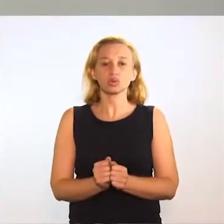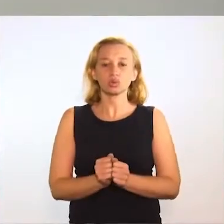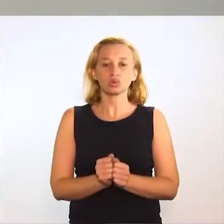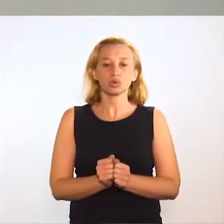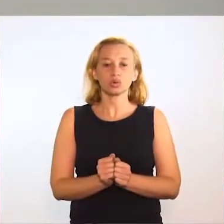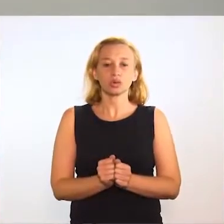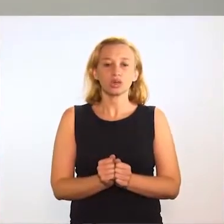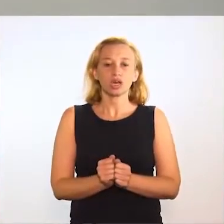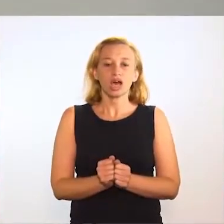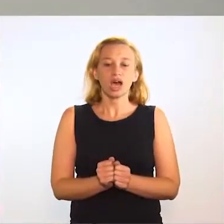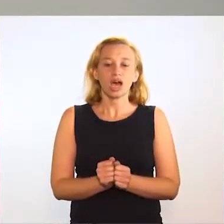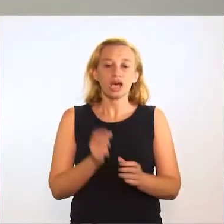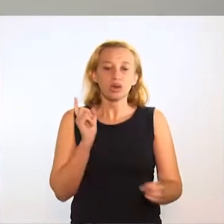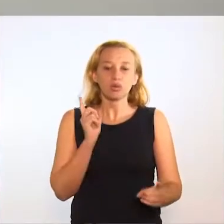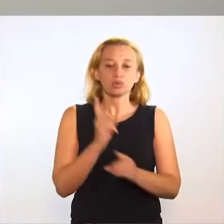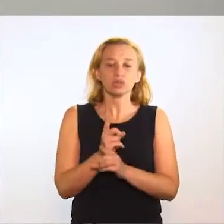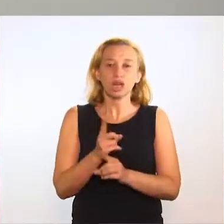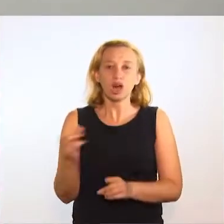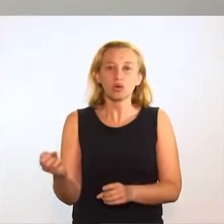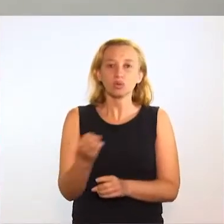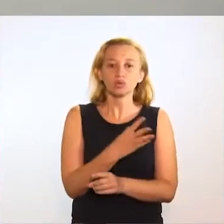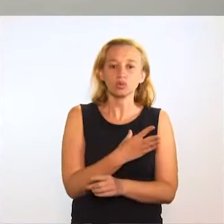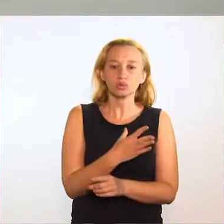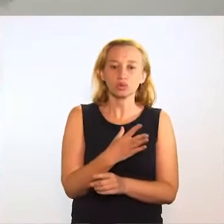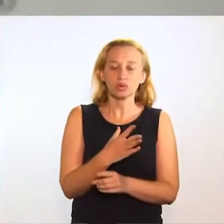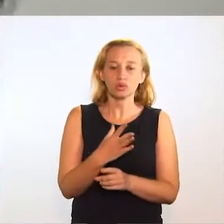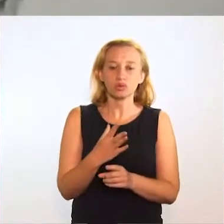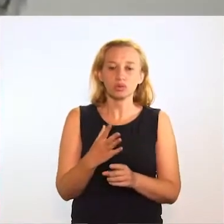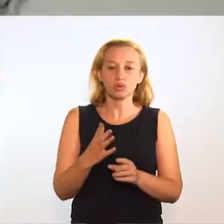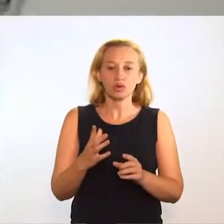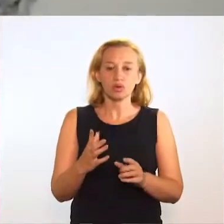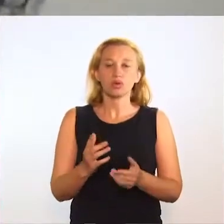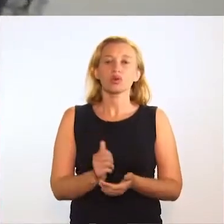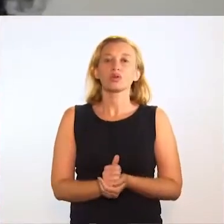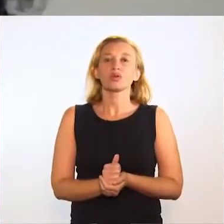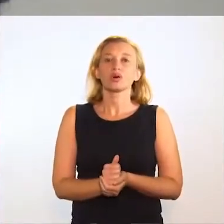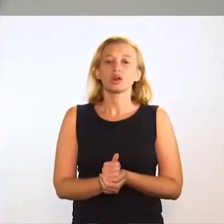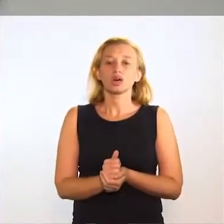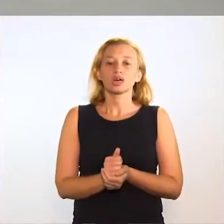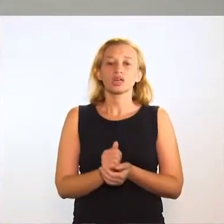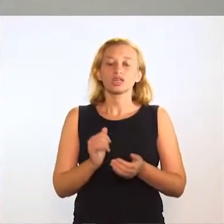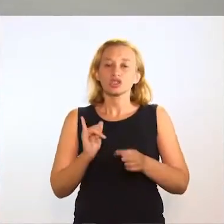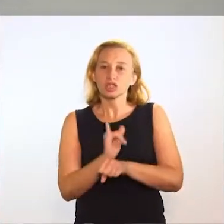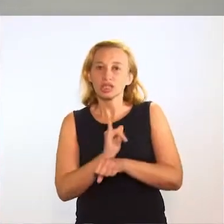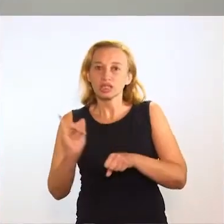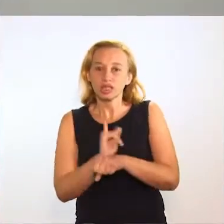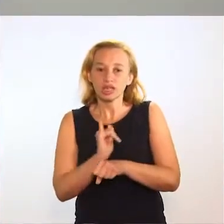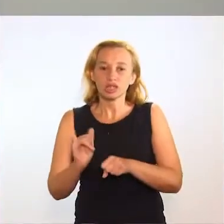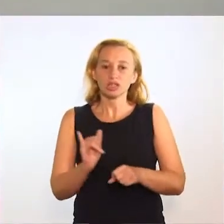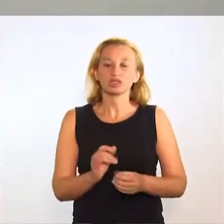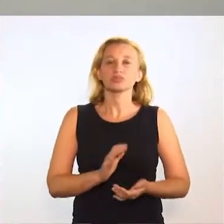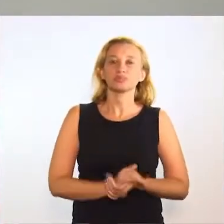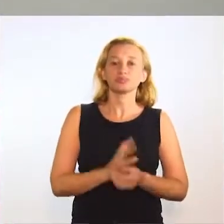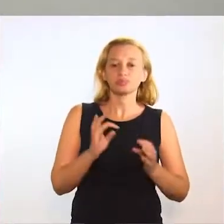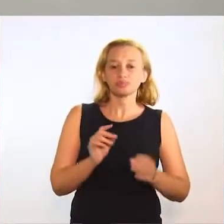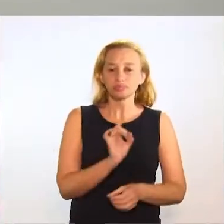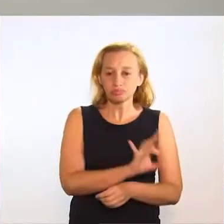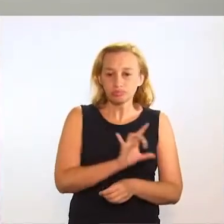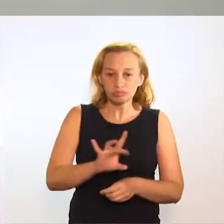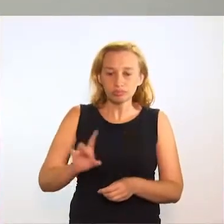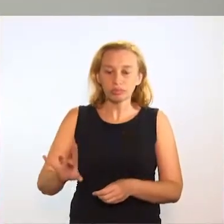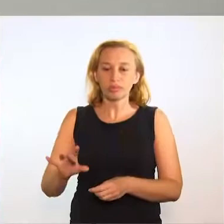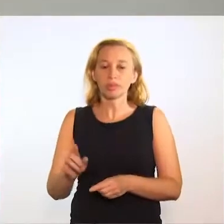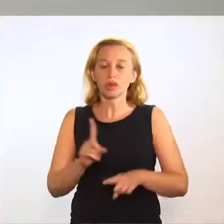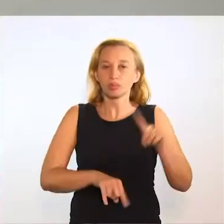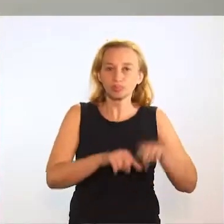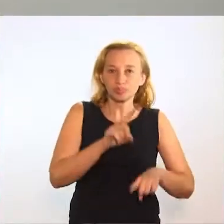se colocar a descobrir um novo hobby nesse momento. E cada produto tinha um propósito. A necessaire era para guardar coisas boas, por exemplo,